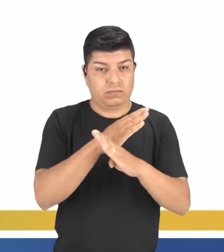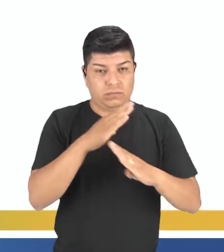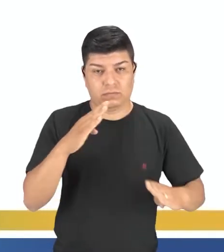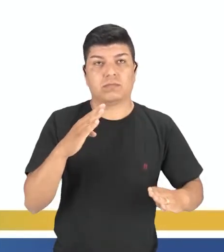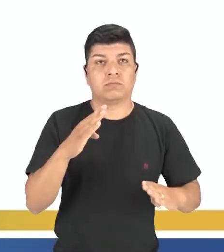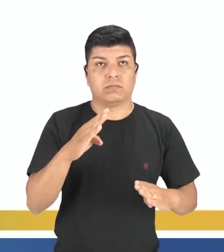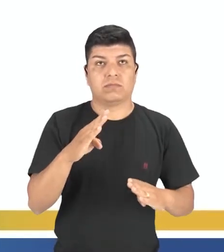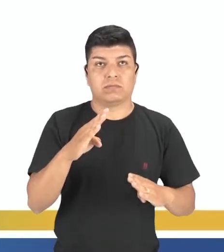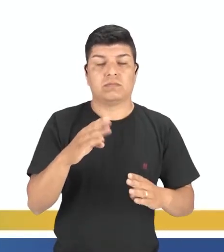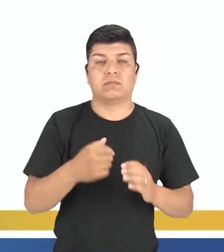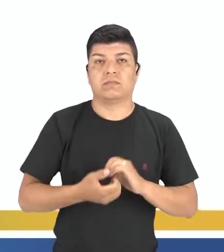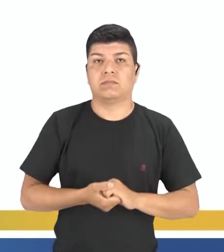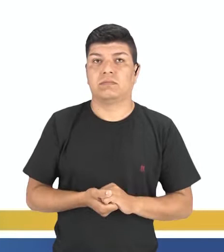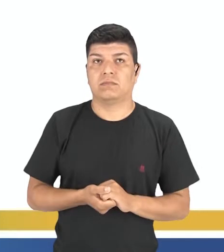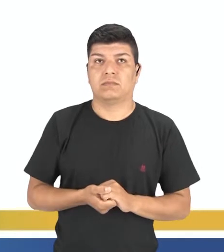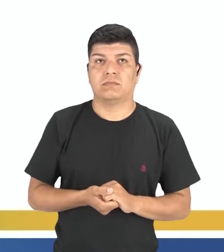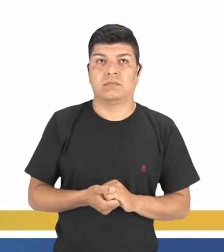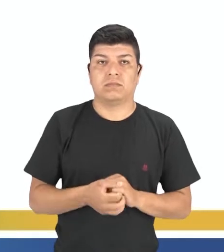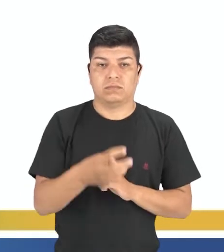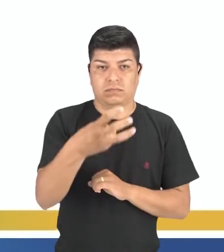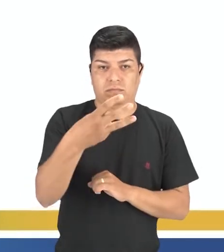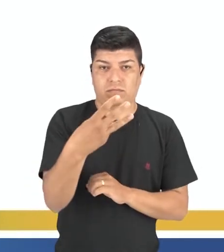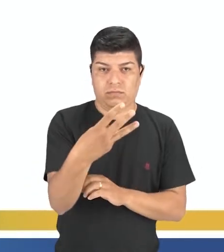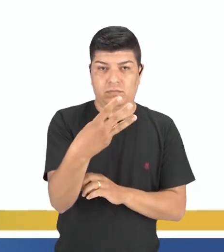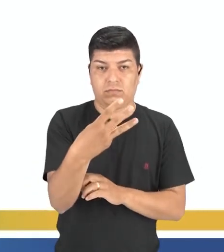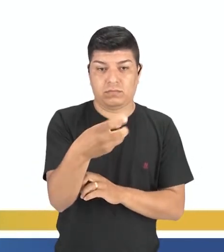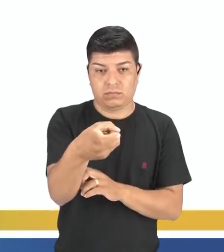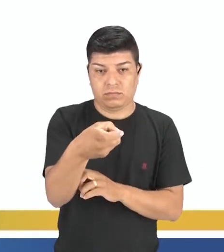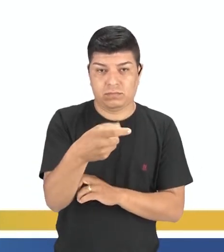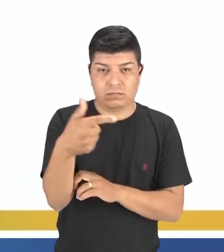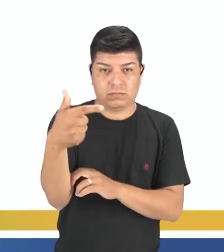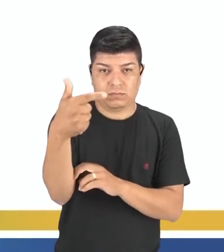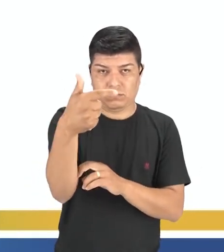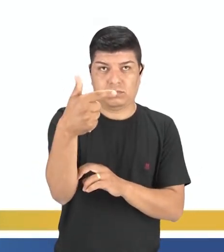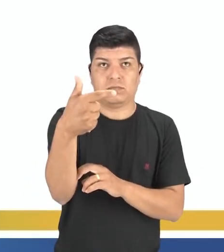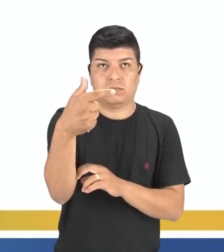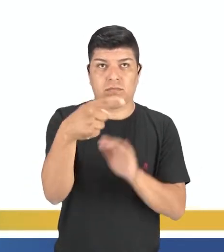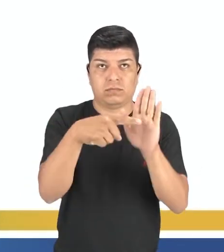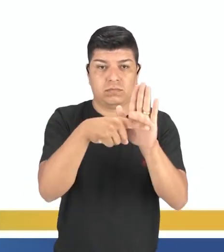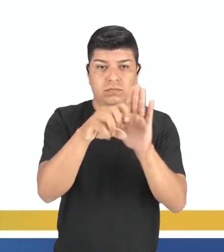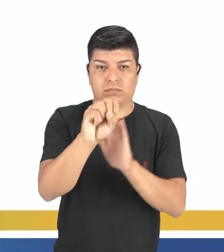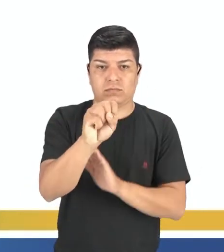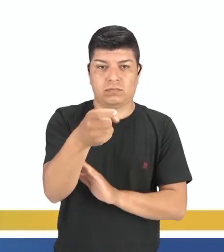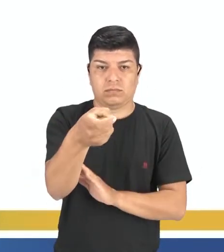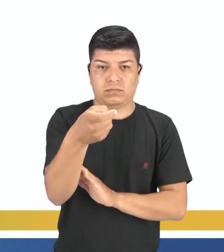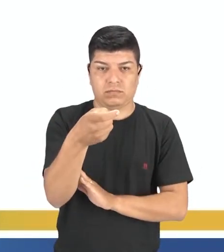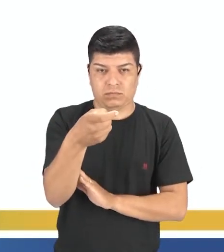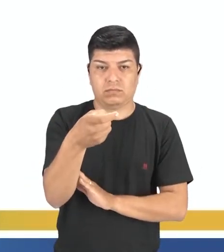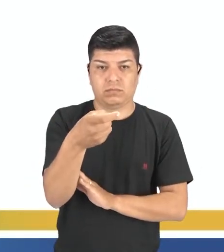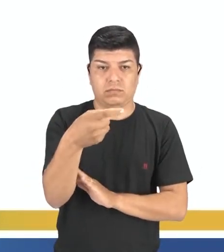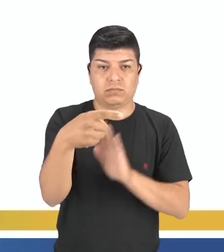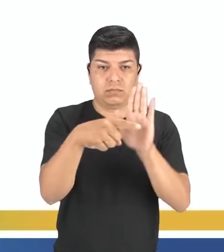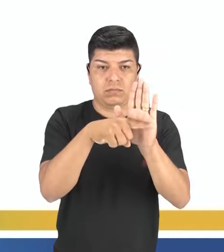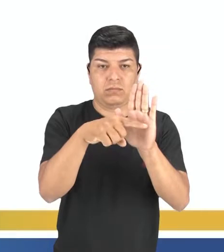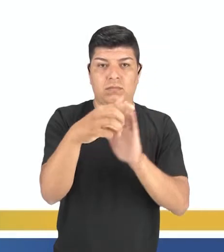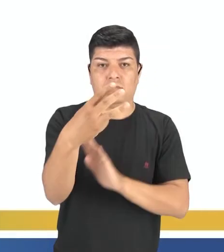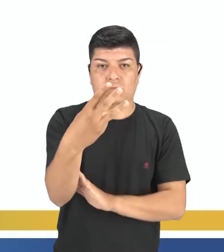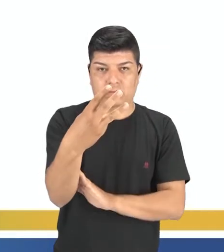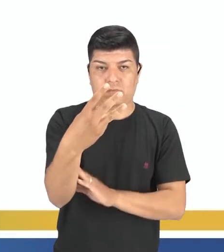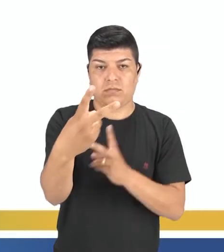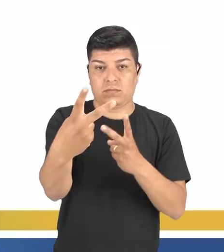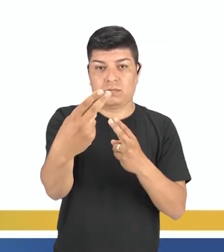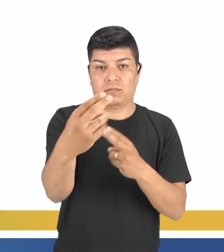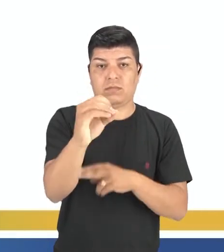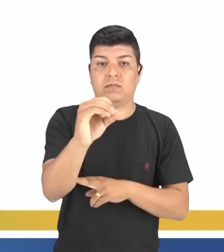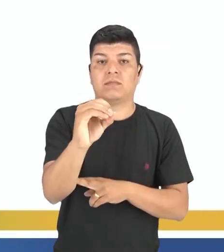de Bhaskara. Então vamos pegar a expressão 3x² menos 8x menos 3 e vamos